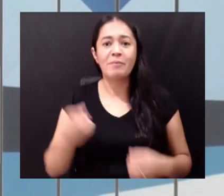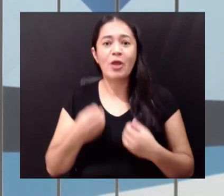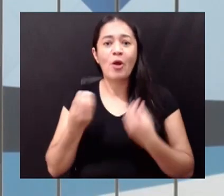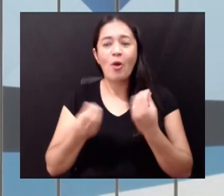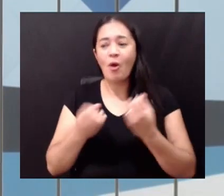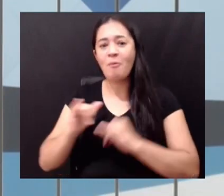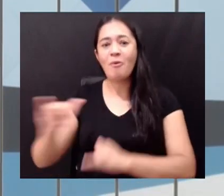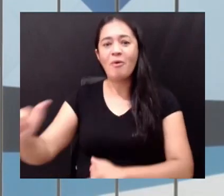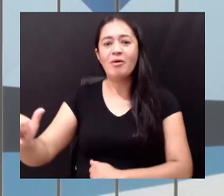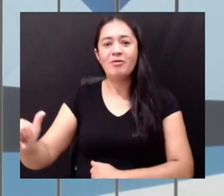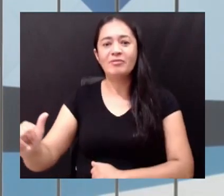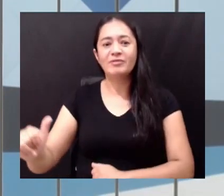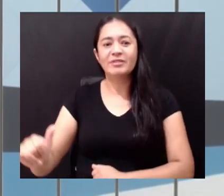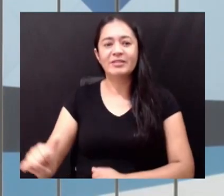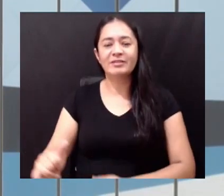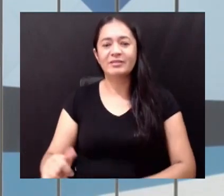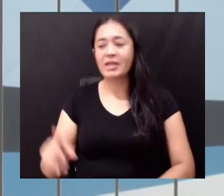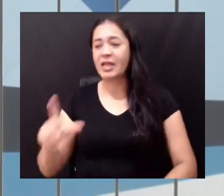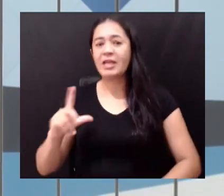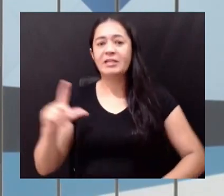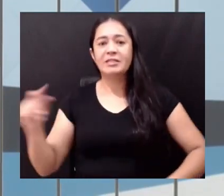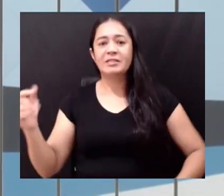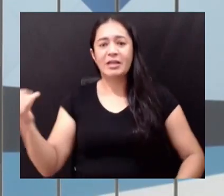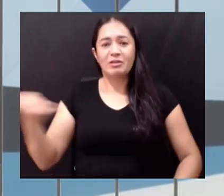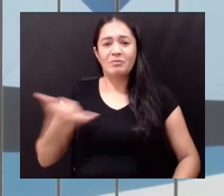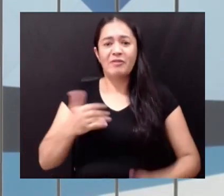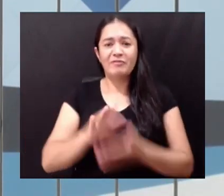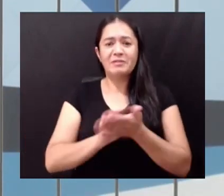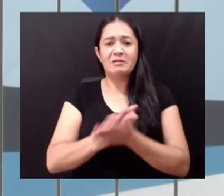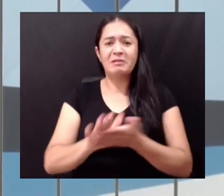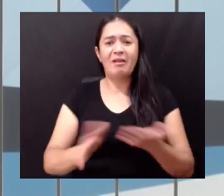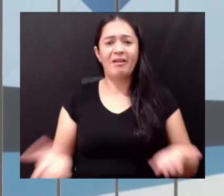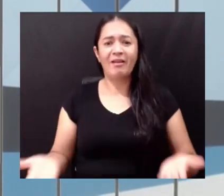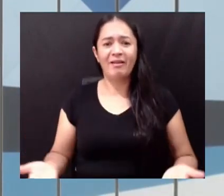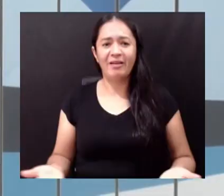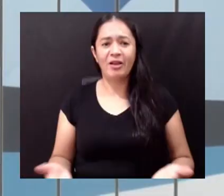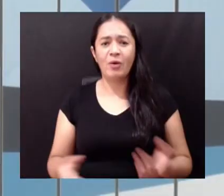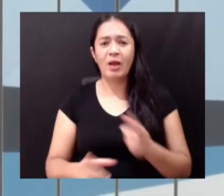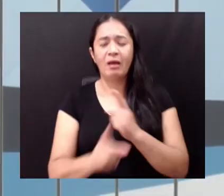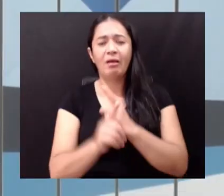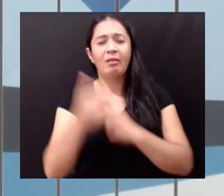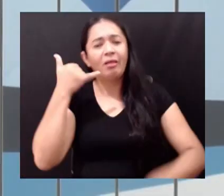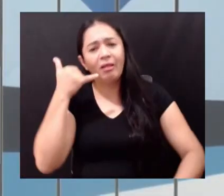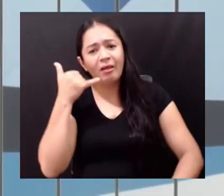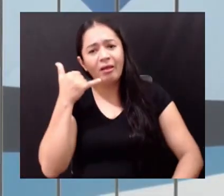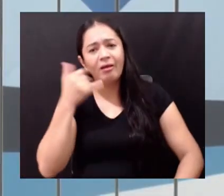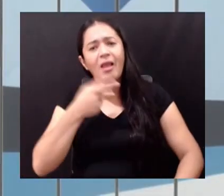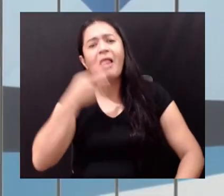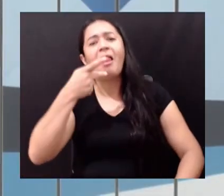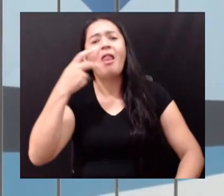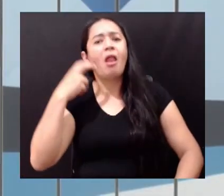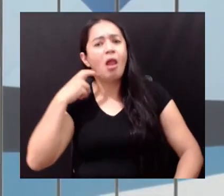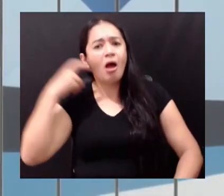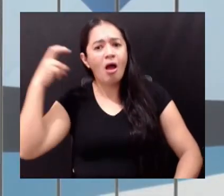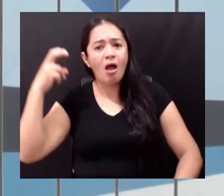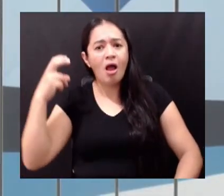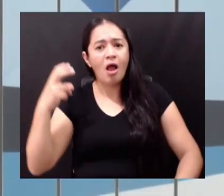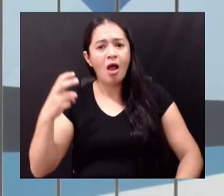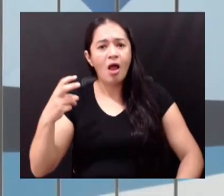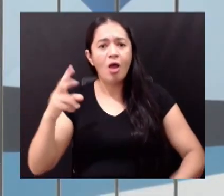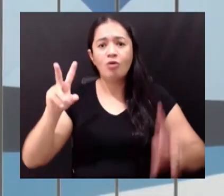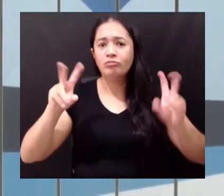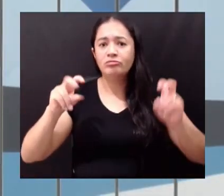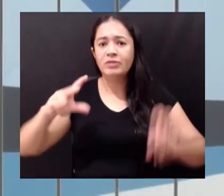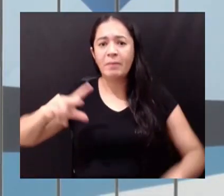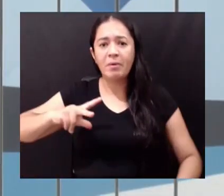sem me avisar que está saindo do escritório, ou ele atende uma ligação e fala em voz alta um assunto pessoal no meio de todo mundo,